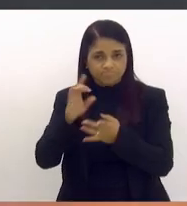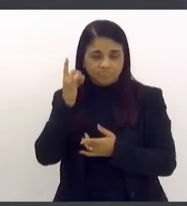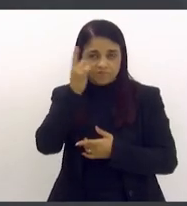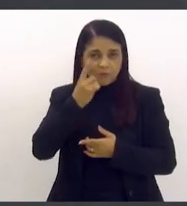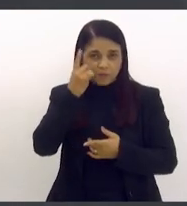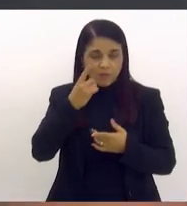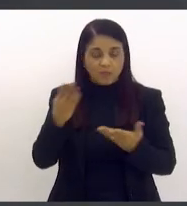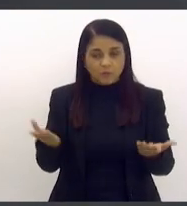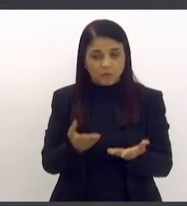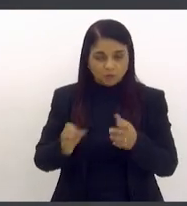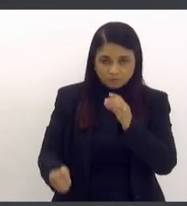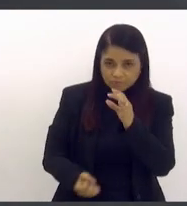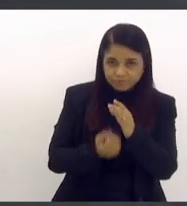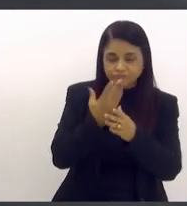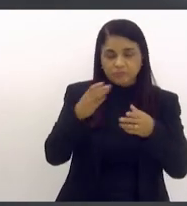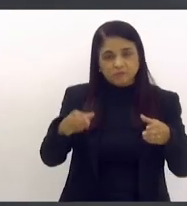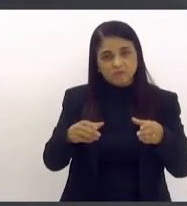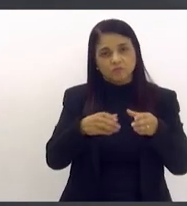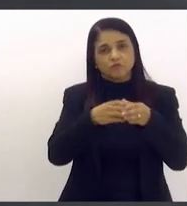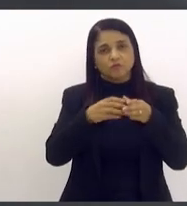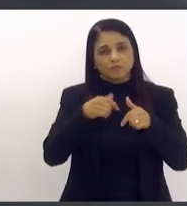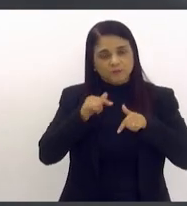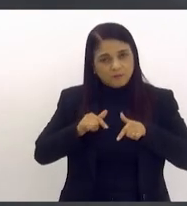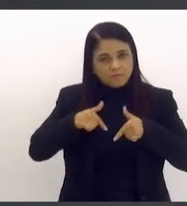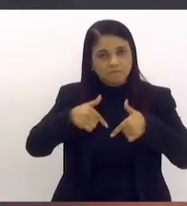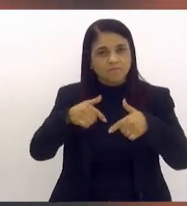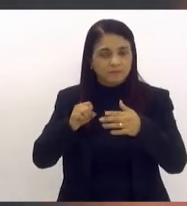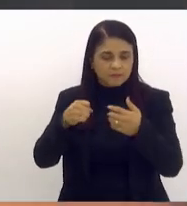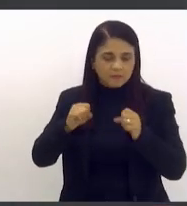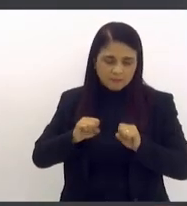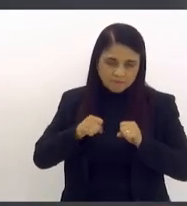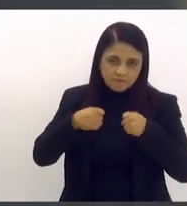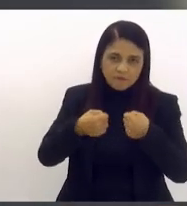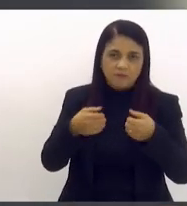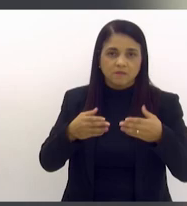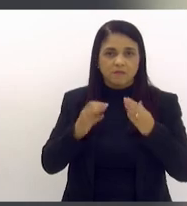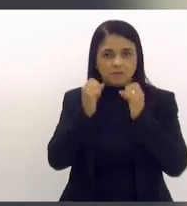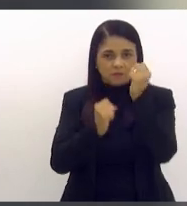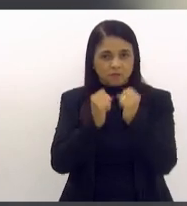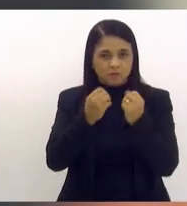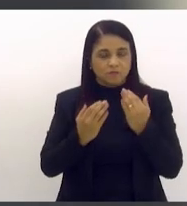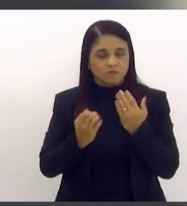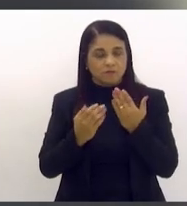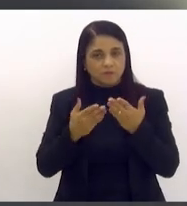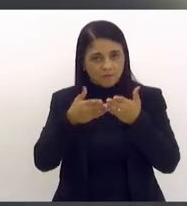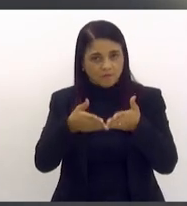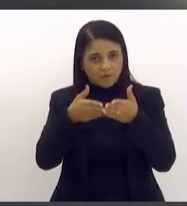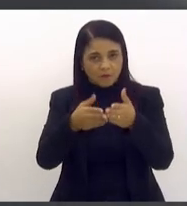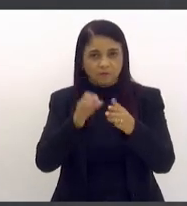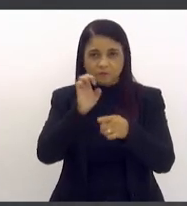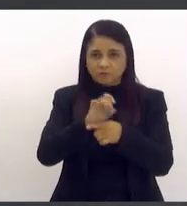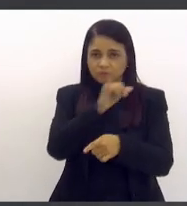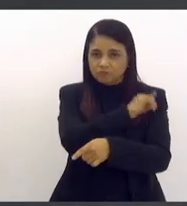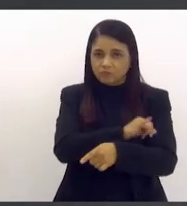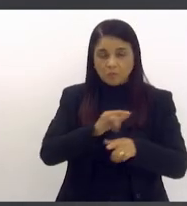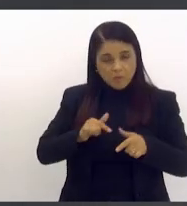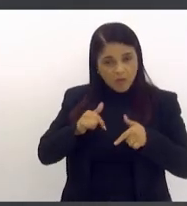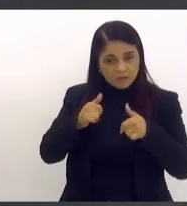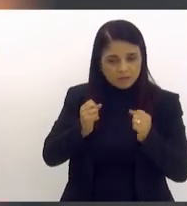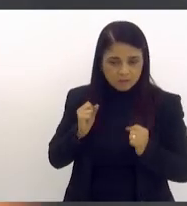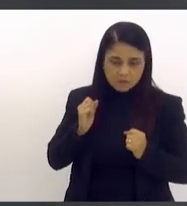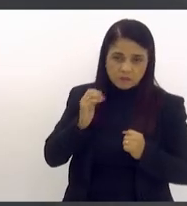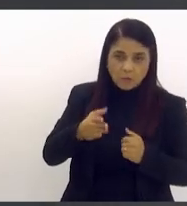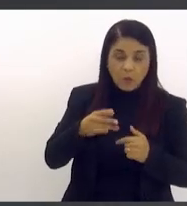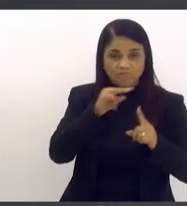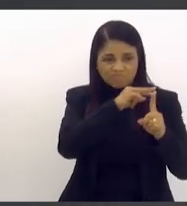lançando essa frente parlamentar em defesa da indústria naval no estado do Rio de Janeiro uma ação extremamente importante que Visa